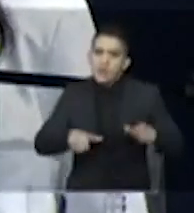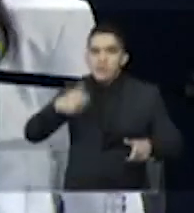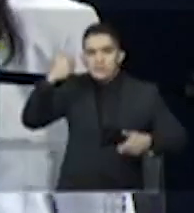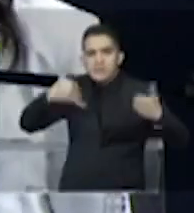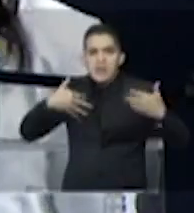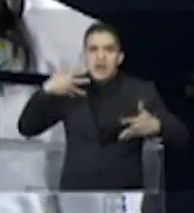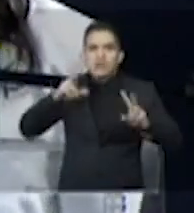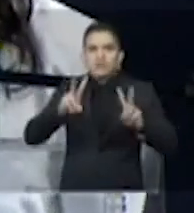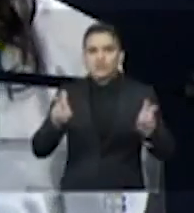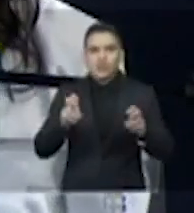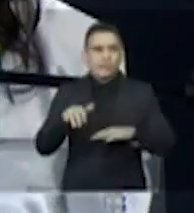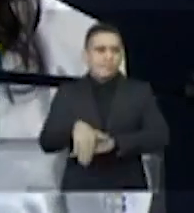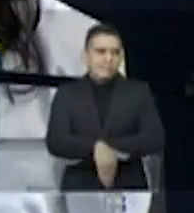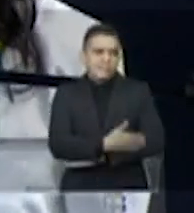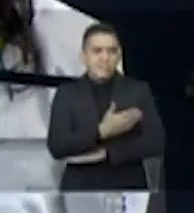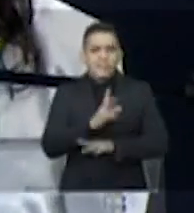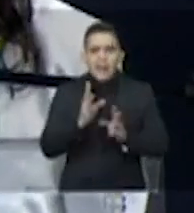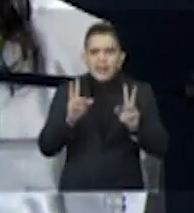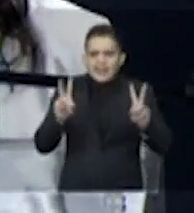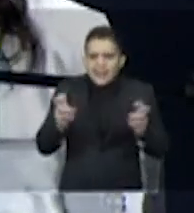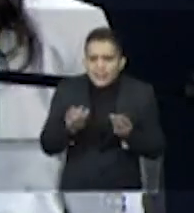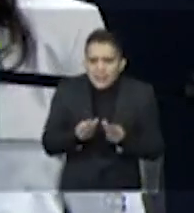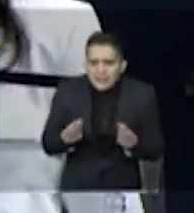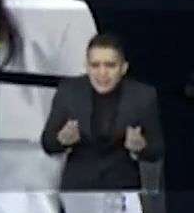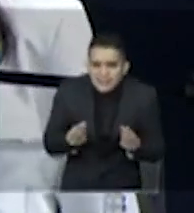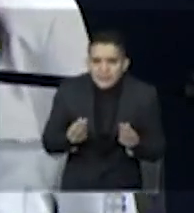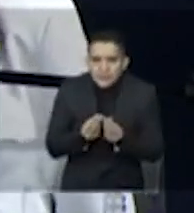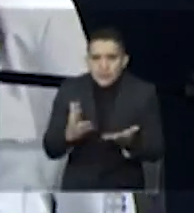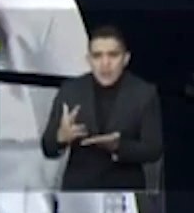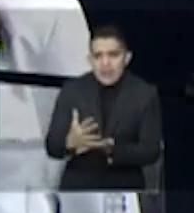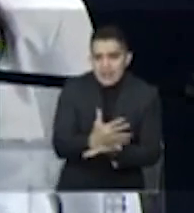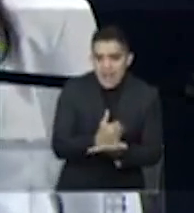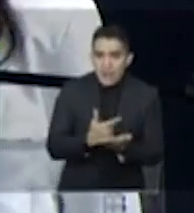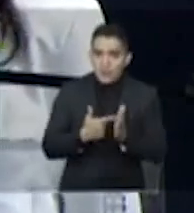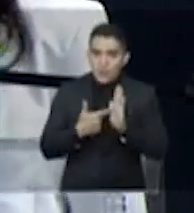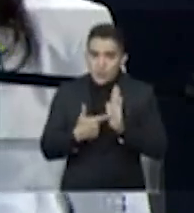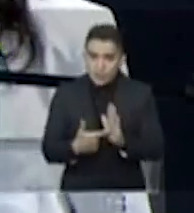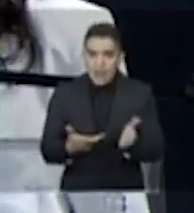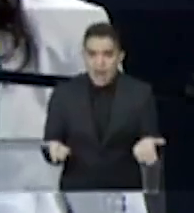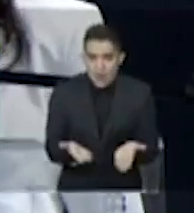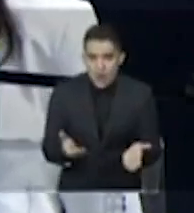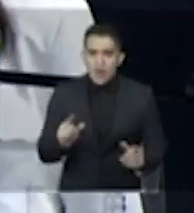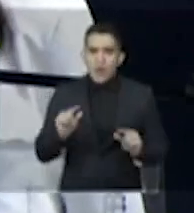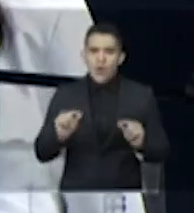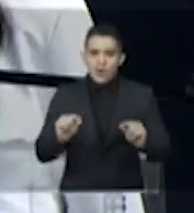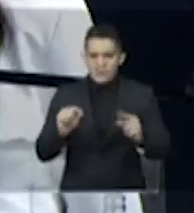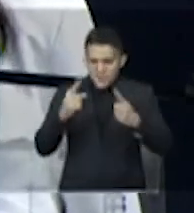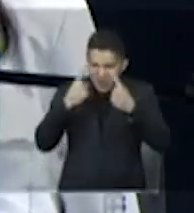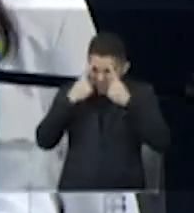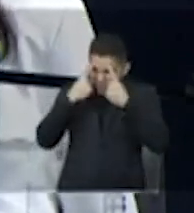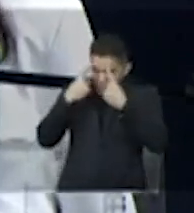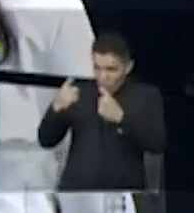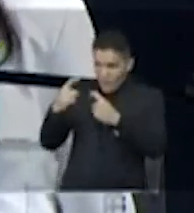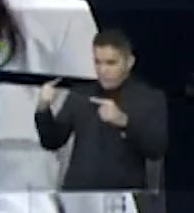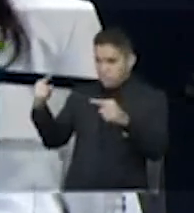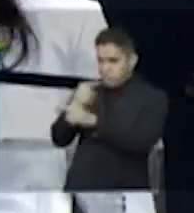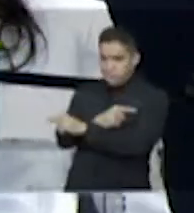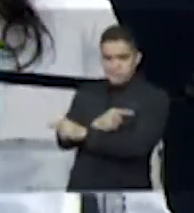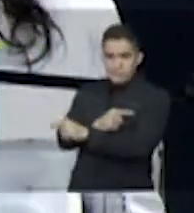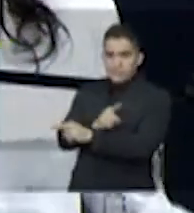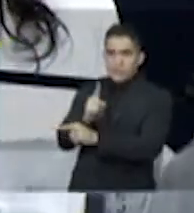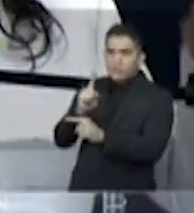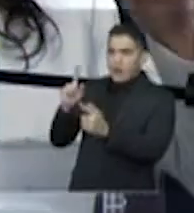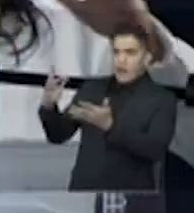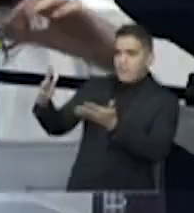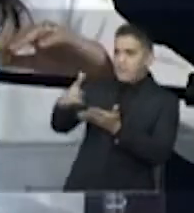censo. Um outro eixo sensível à disponibilidade de dados que eu gostaria de abordar aqui é que as violações de direitos elas não estão sendo mapeadas